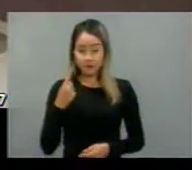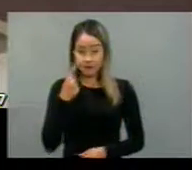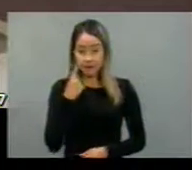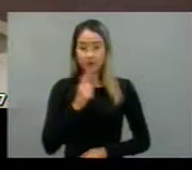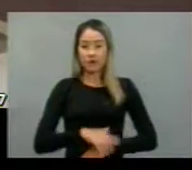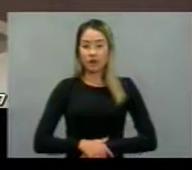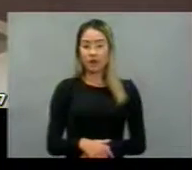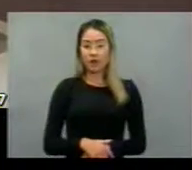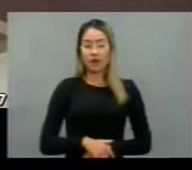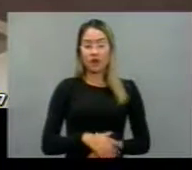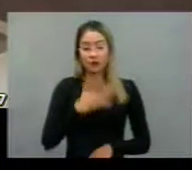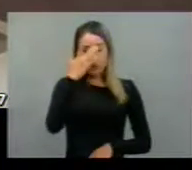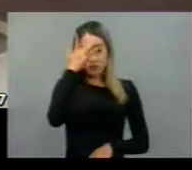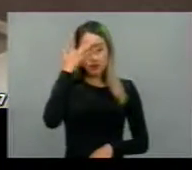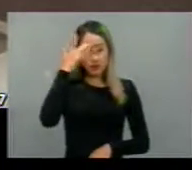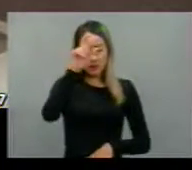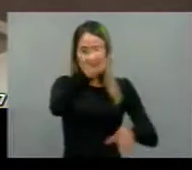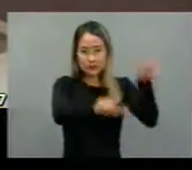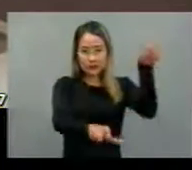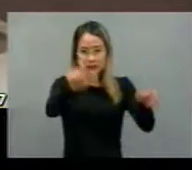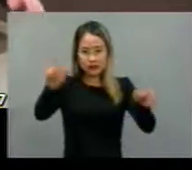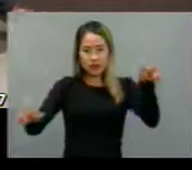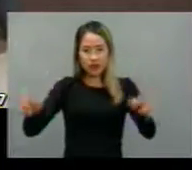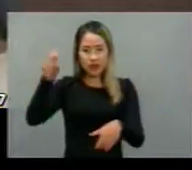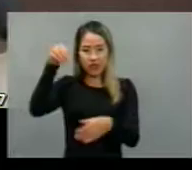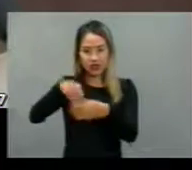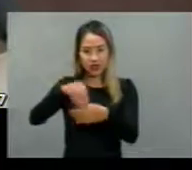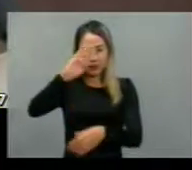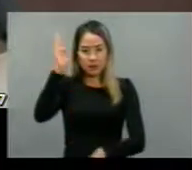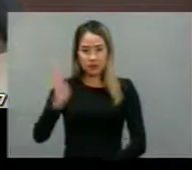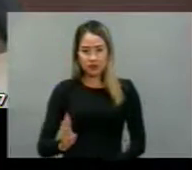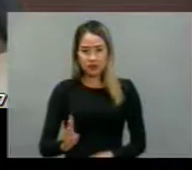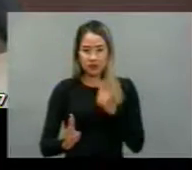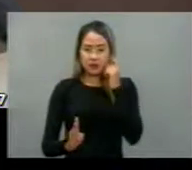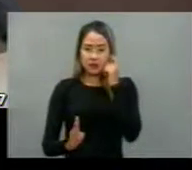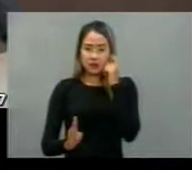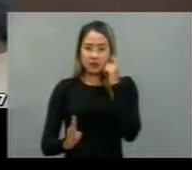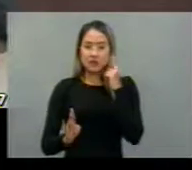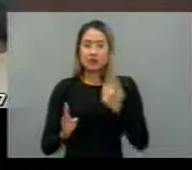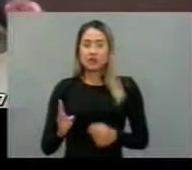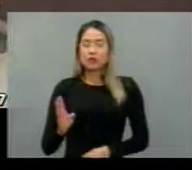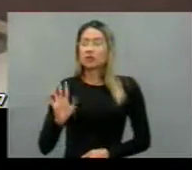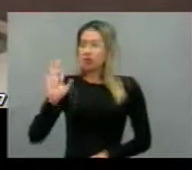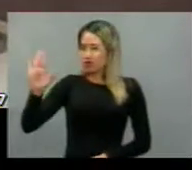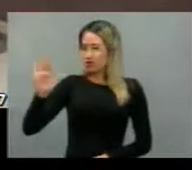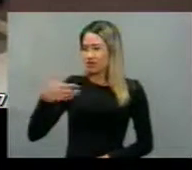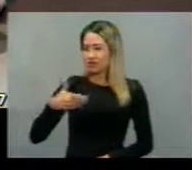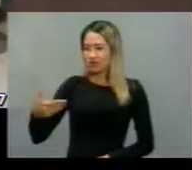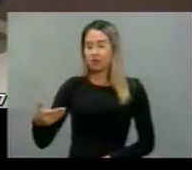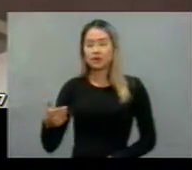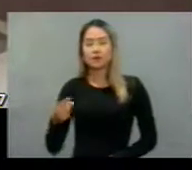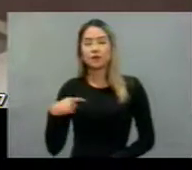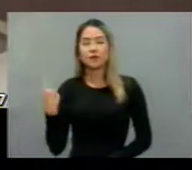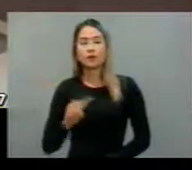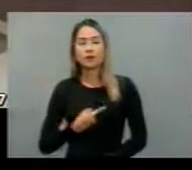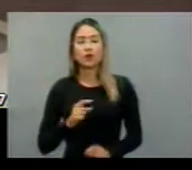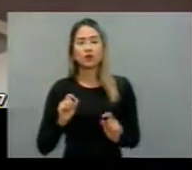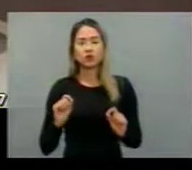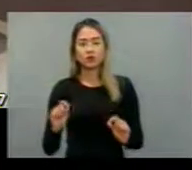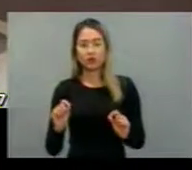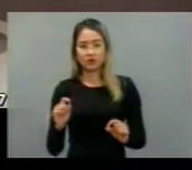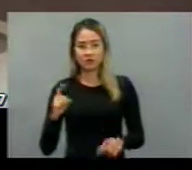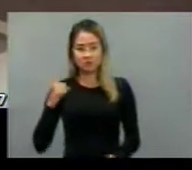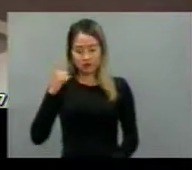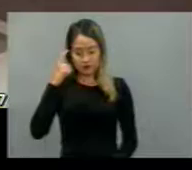coloca qualquer cidadão numa situação que nos obriga. Deputado Leonardo Araújo, que nos obriga. Nós todos